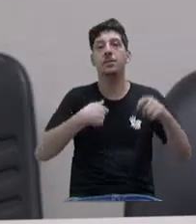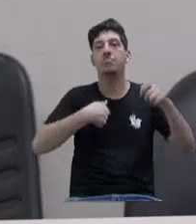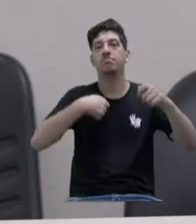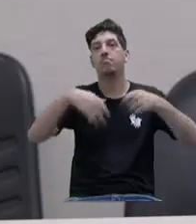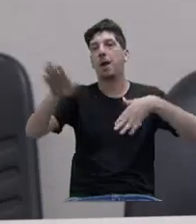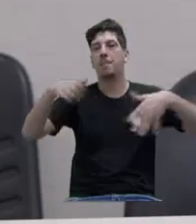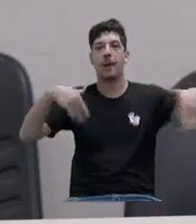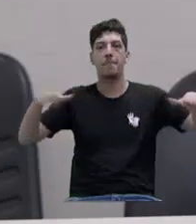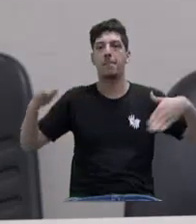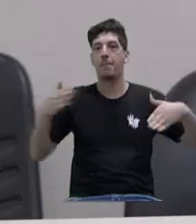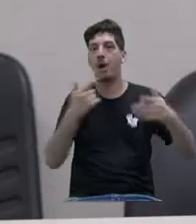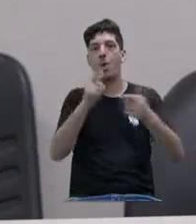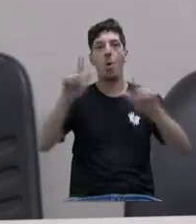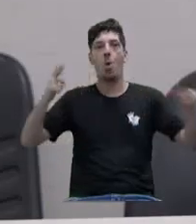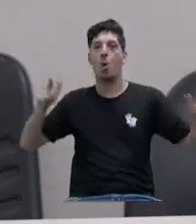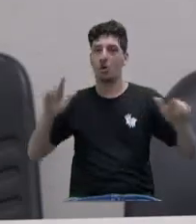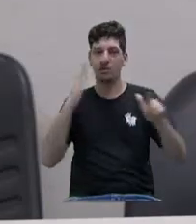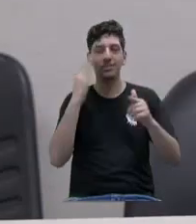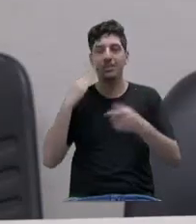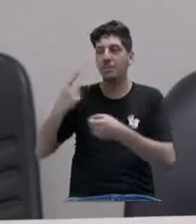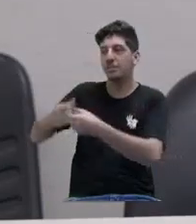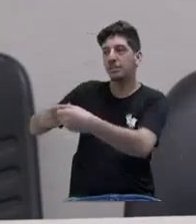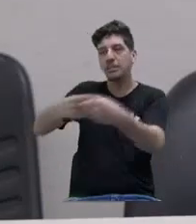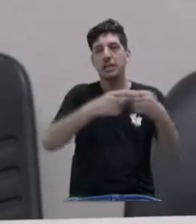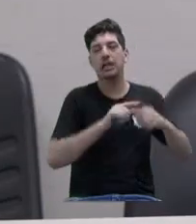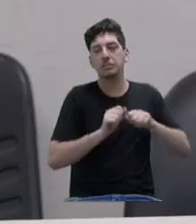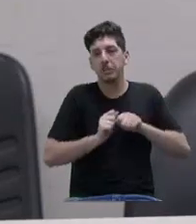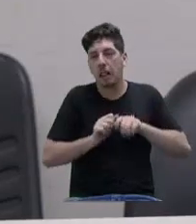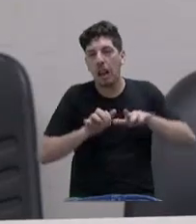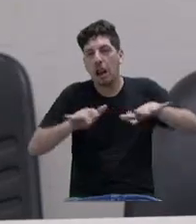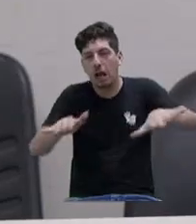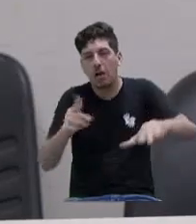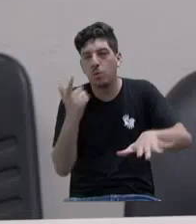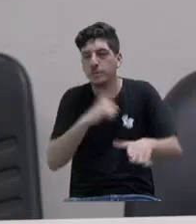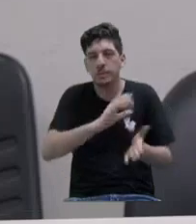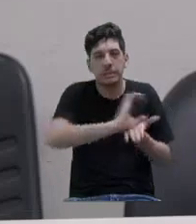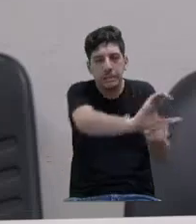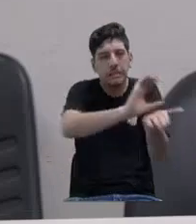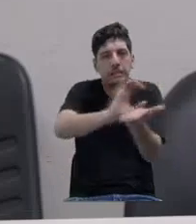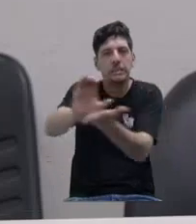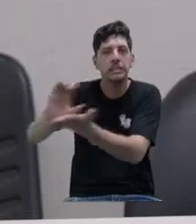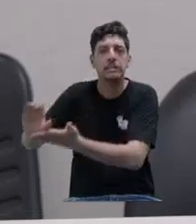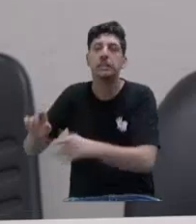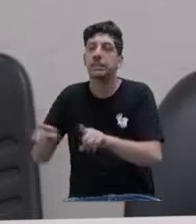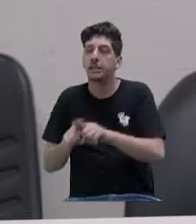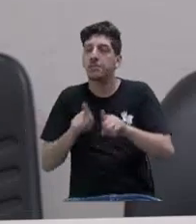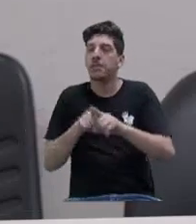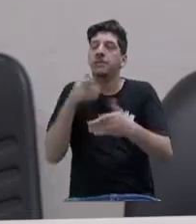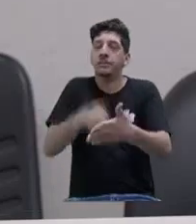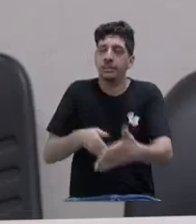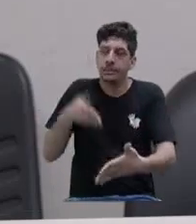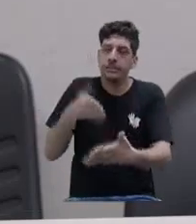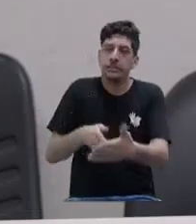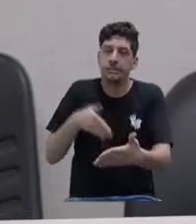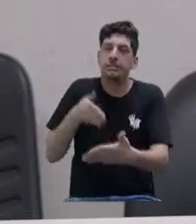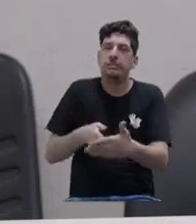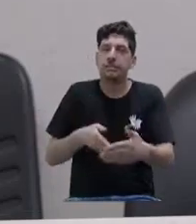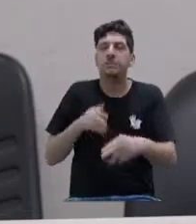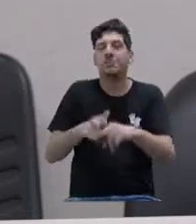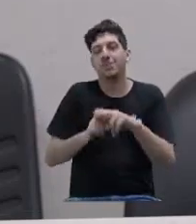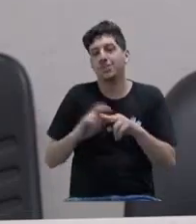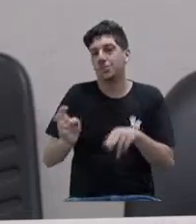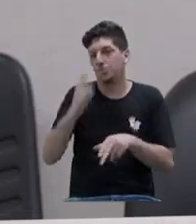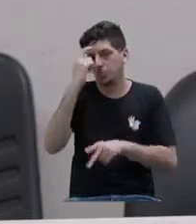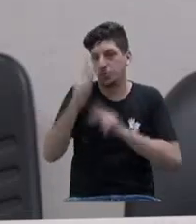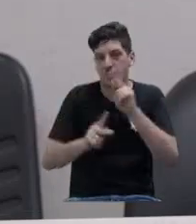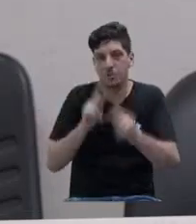cultura para que os recursos cheguem a demais municípios e, sobretudo, a dificuldade que temos da cultura popular e tradicional do